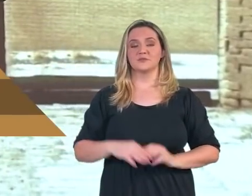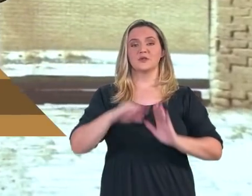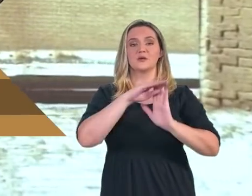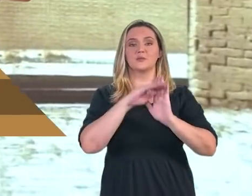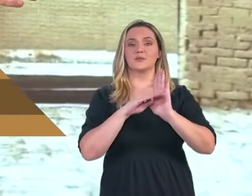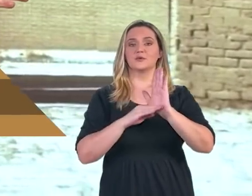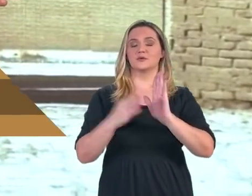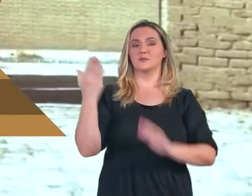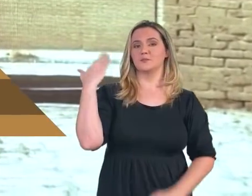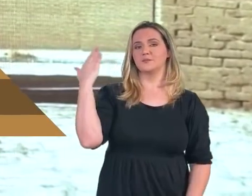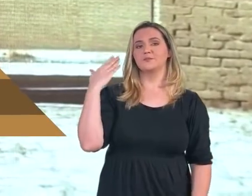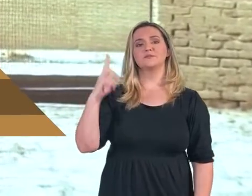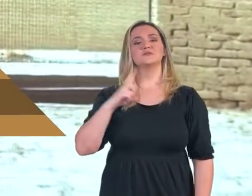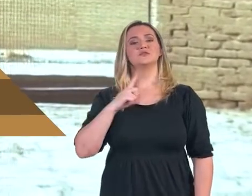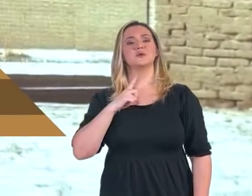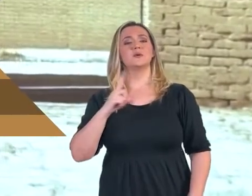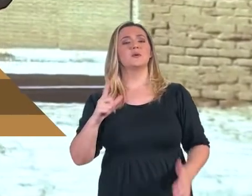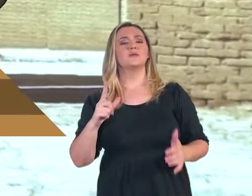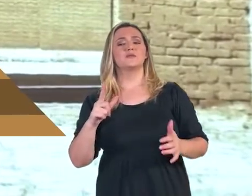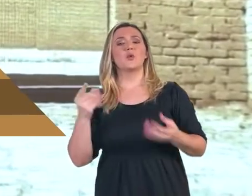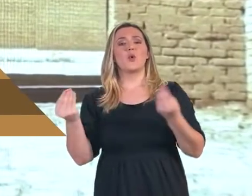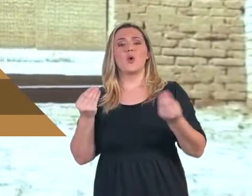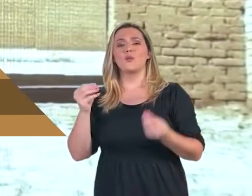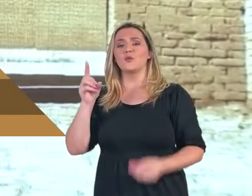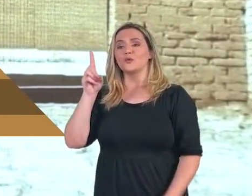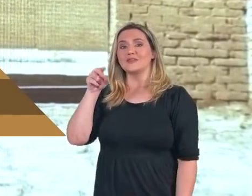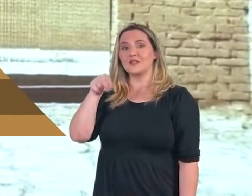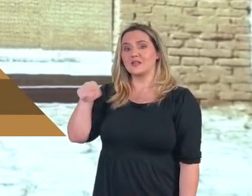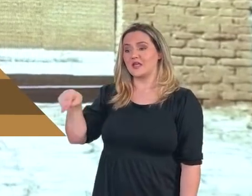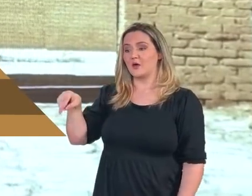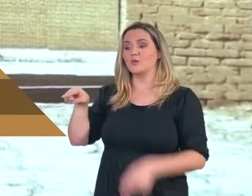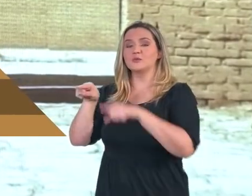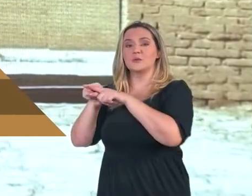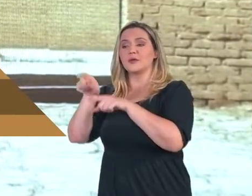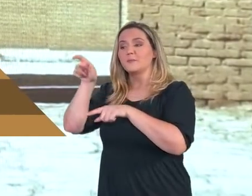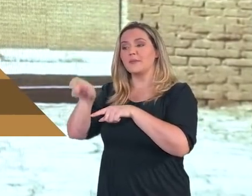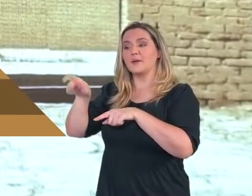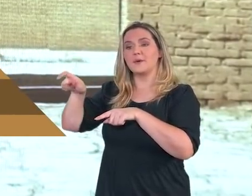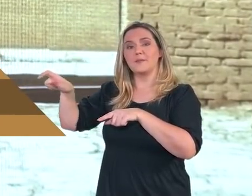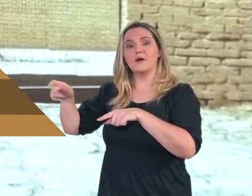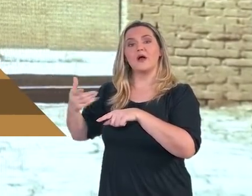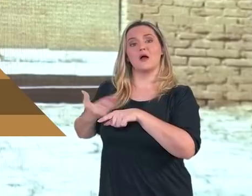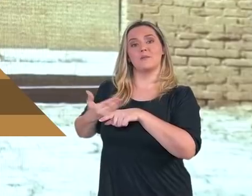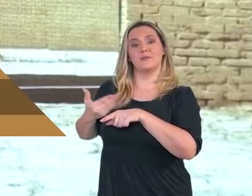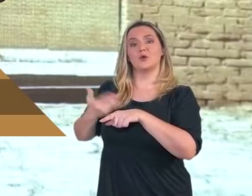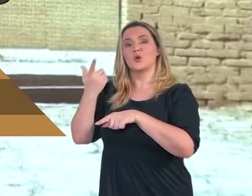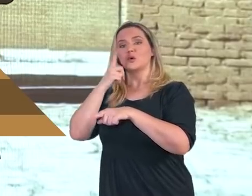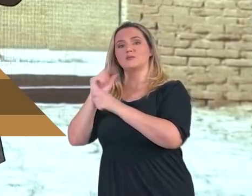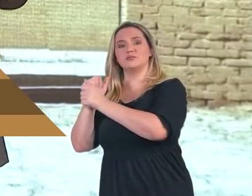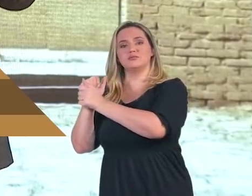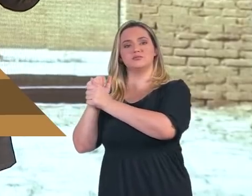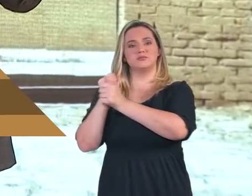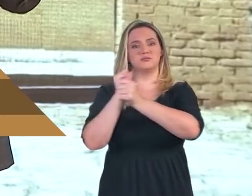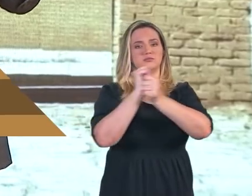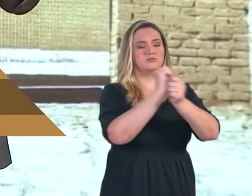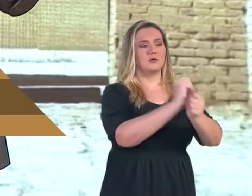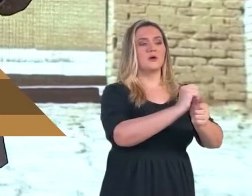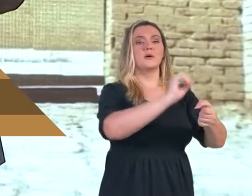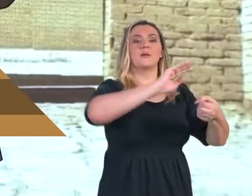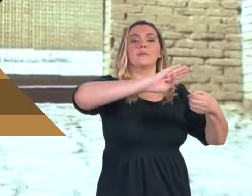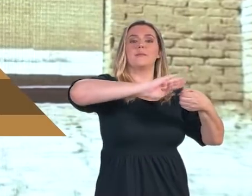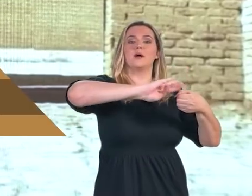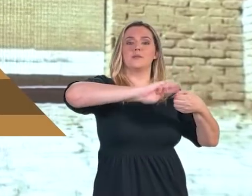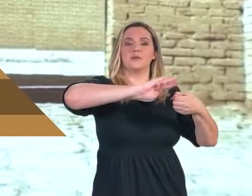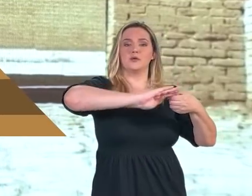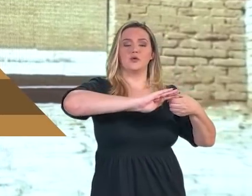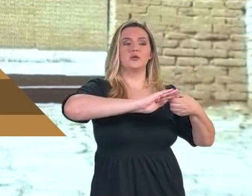os primeiros desafios que Daniel e seus companheiros enfrentaram lá na corte de Babilônia do rei Nabucodonosor. Entre esses desafios